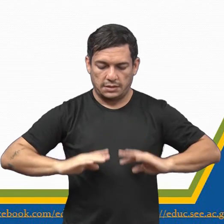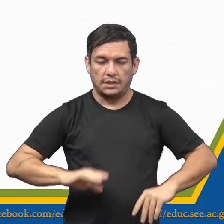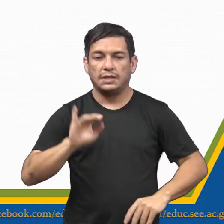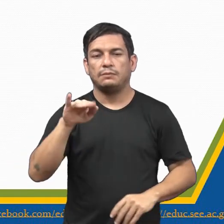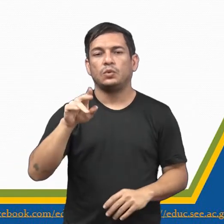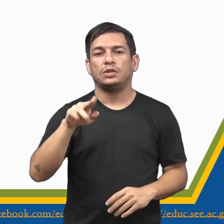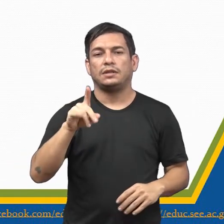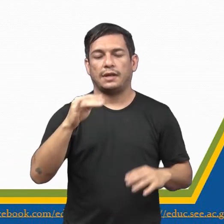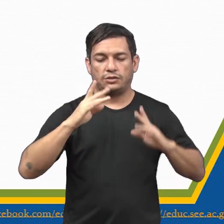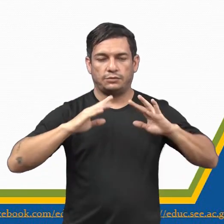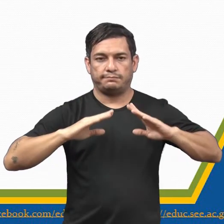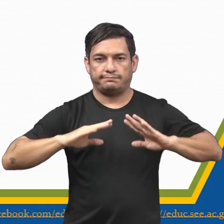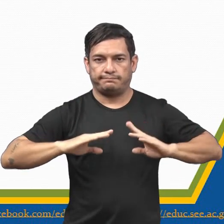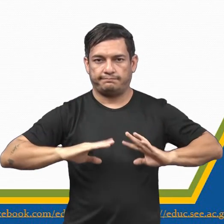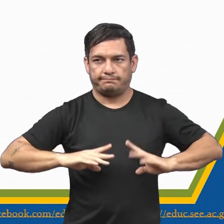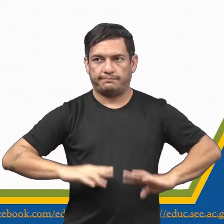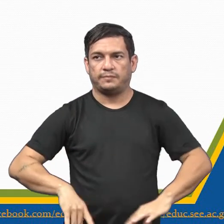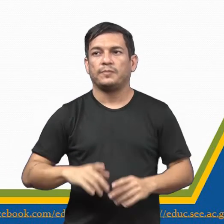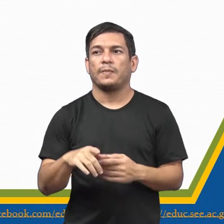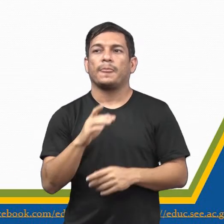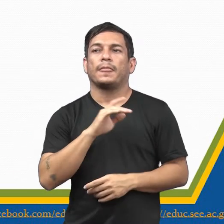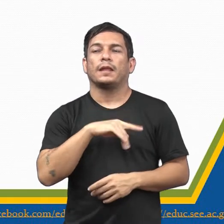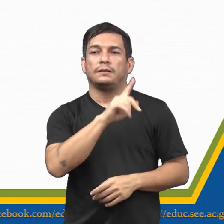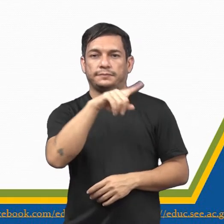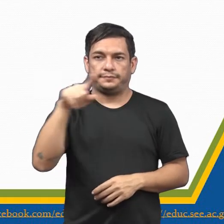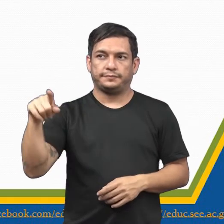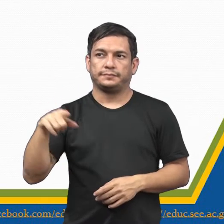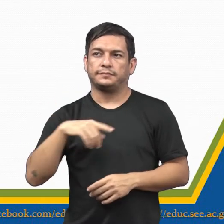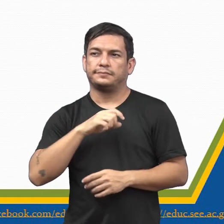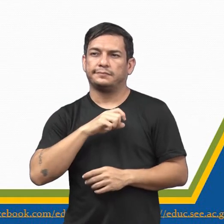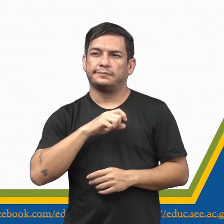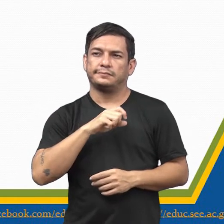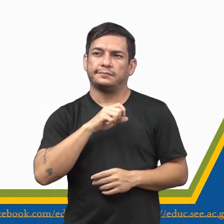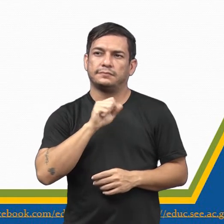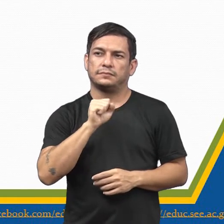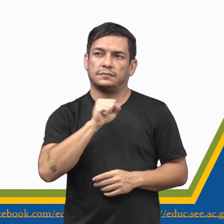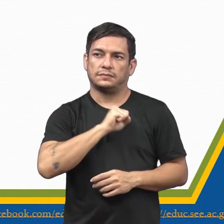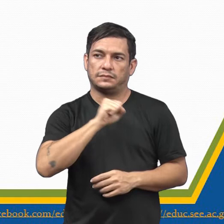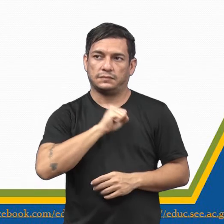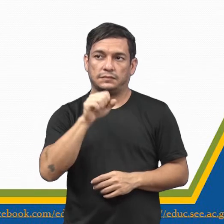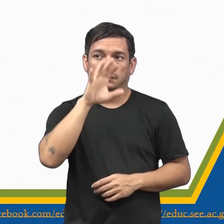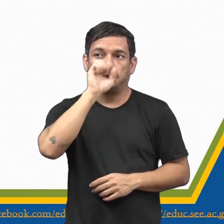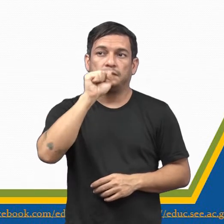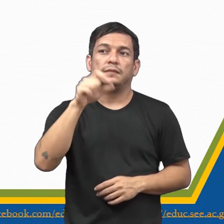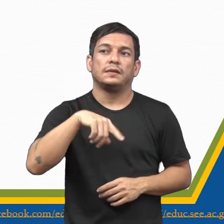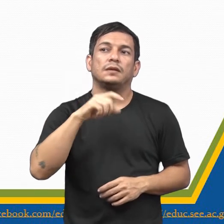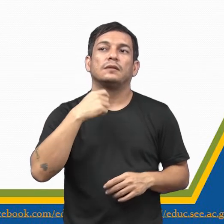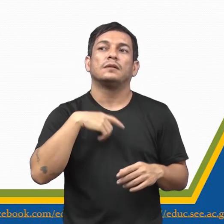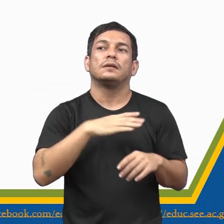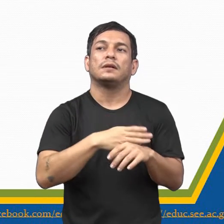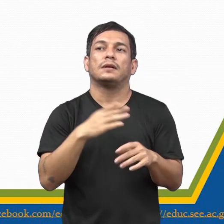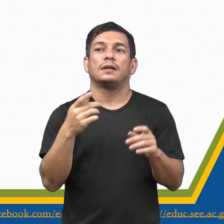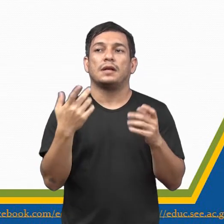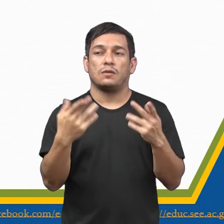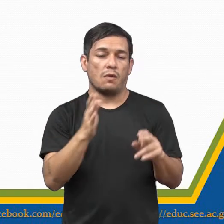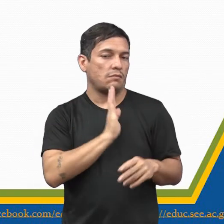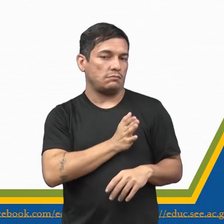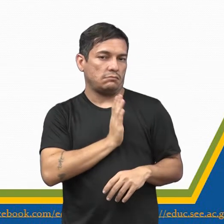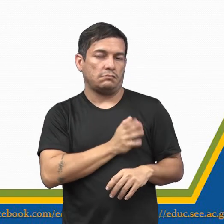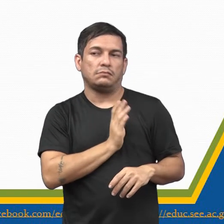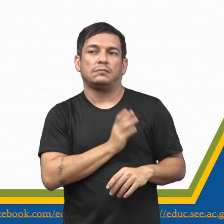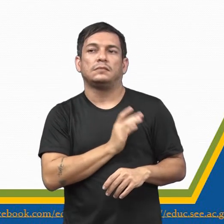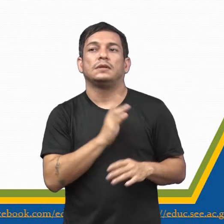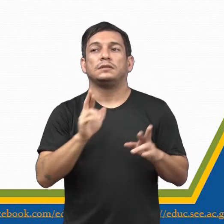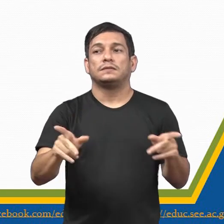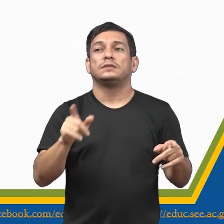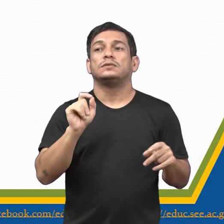Os marcadores de intensidade. A frequência respiratória ela é um marcador de intensidade de exercício, assim como a própria frequência cardíaca.